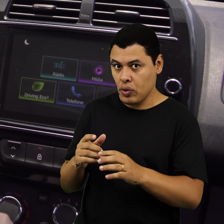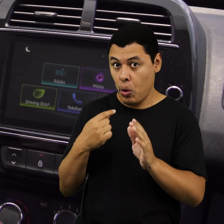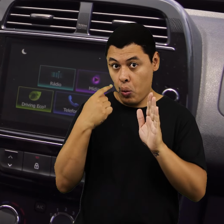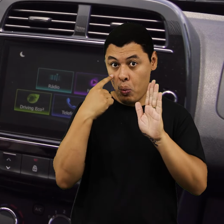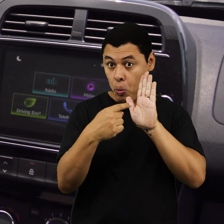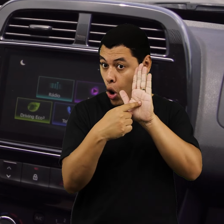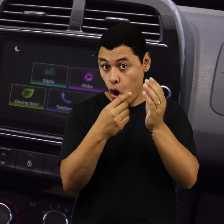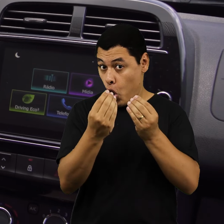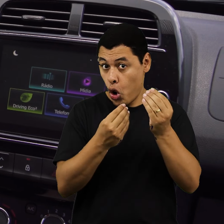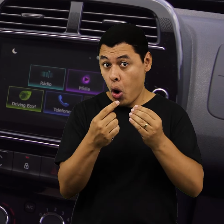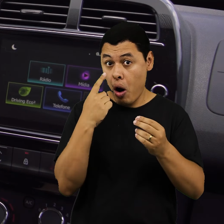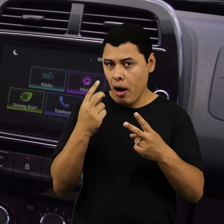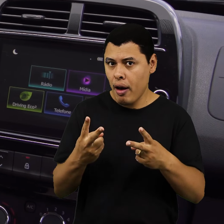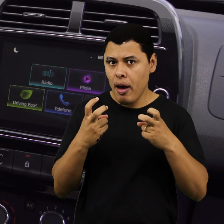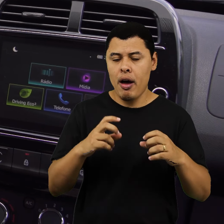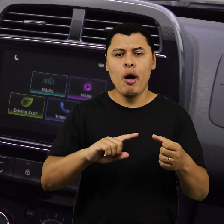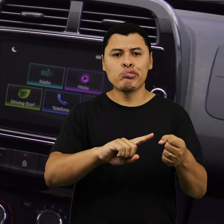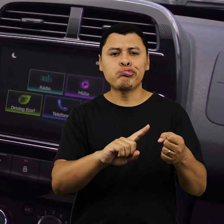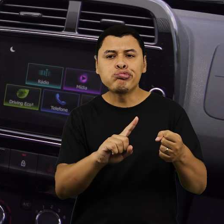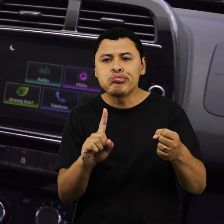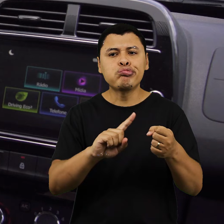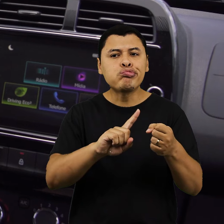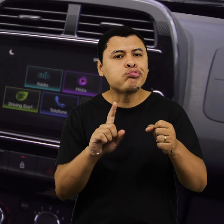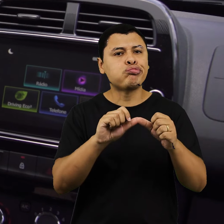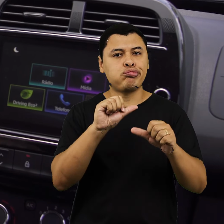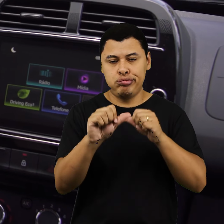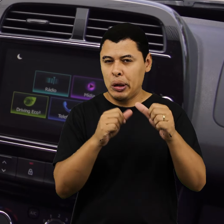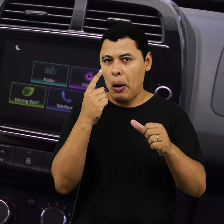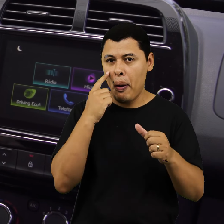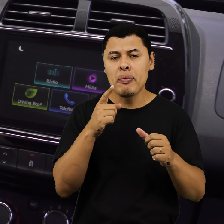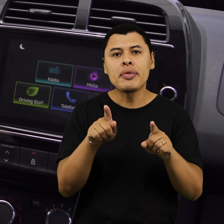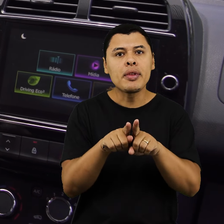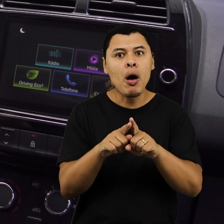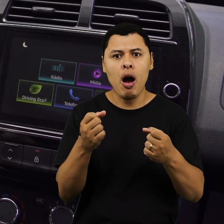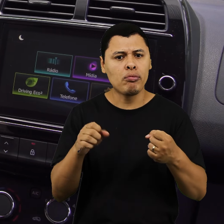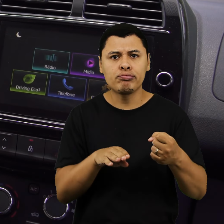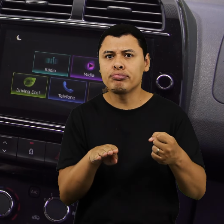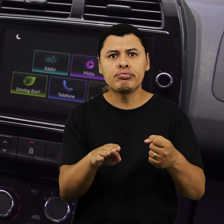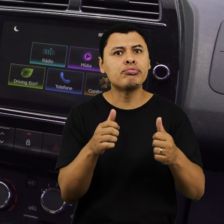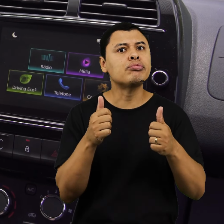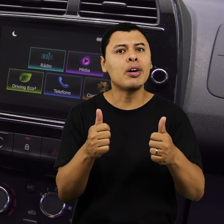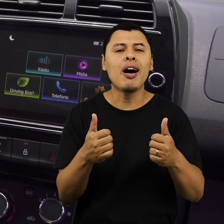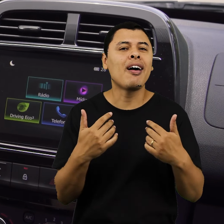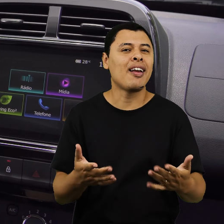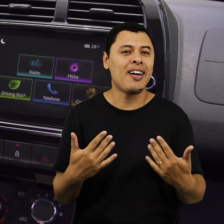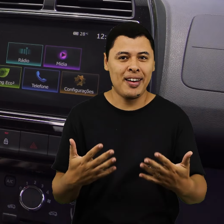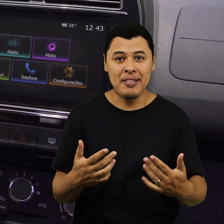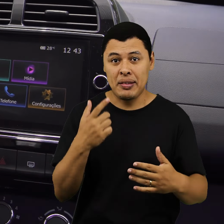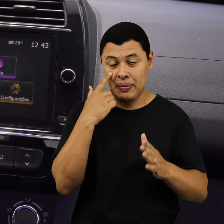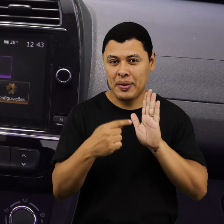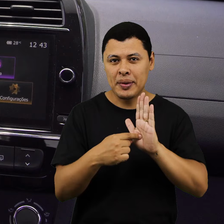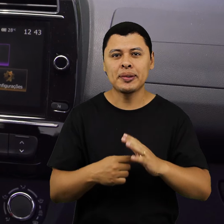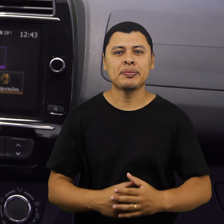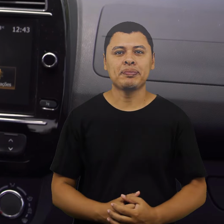vocês entenderem aí o quanto que cai a rotação a cada troca de marcha. E mesmo assim o carro desenvolve bem, porque é pouco peso que ele carrega, né? Então